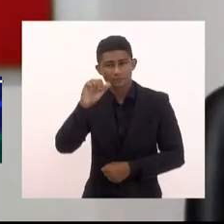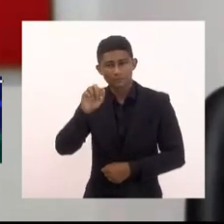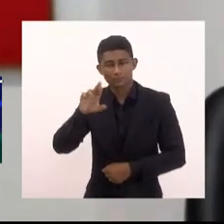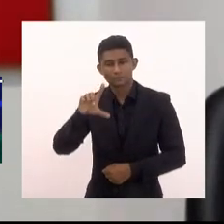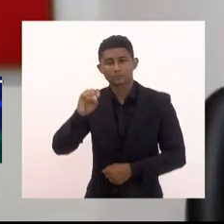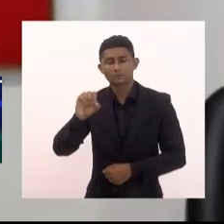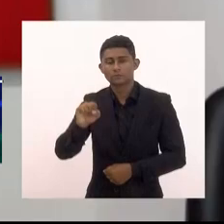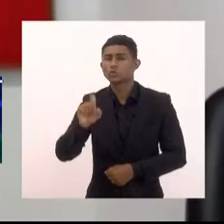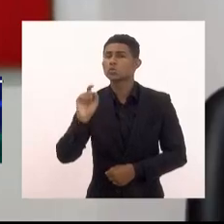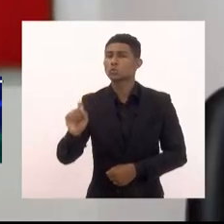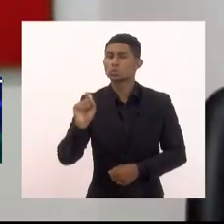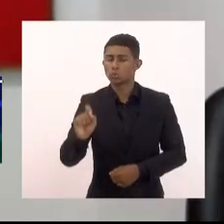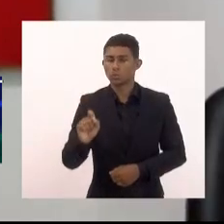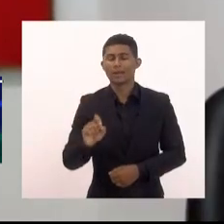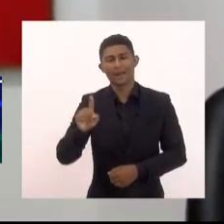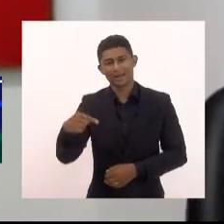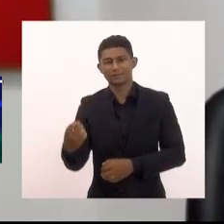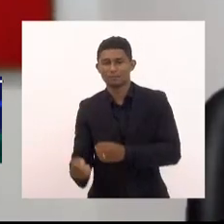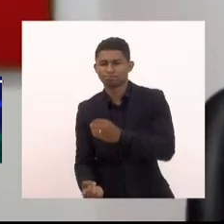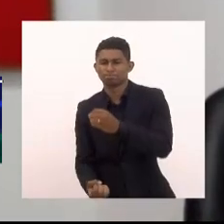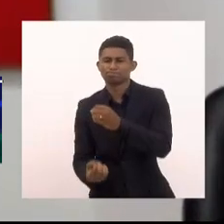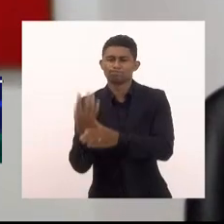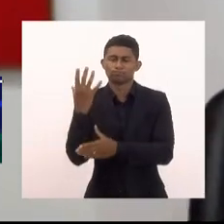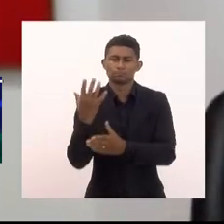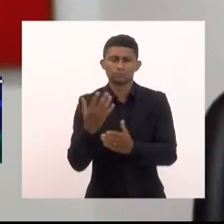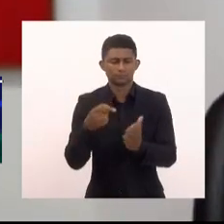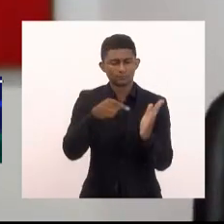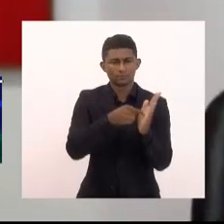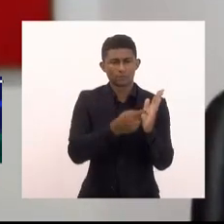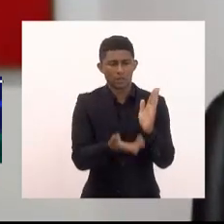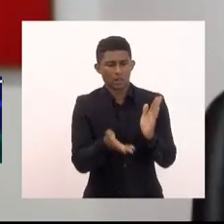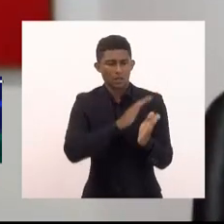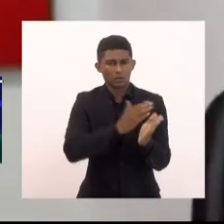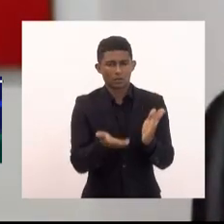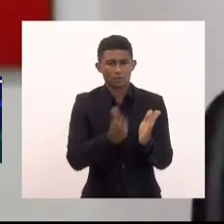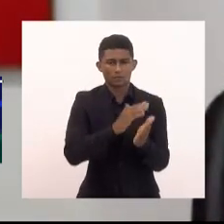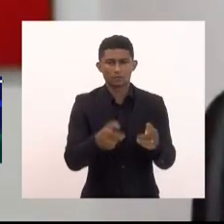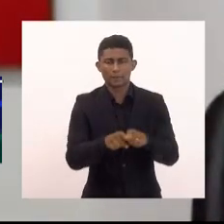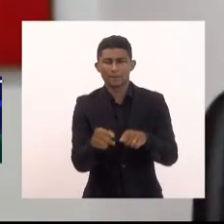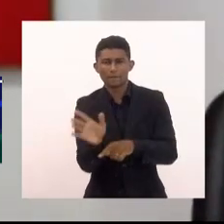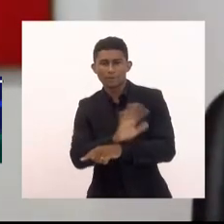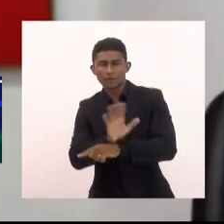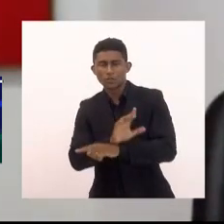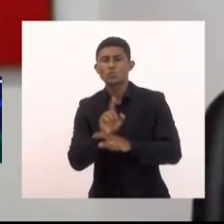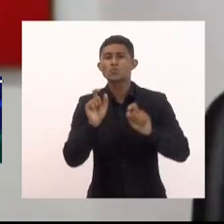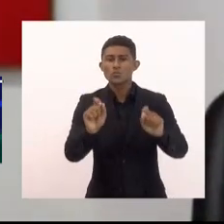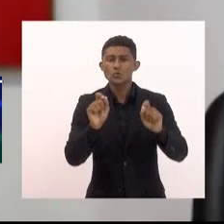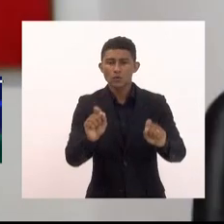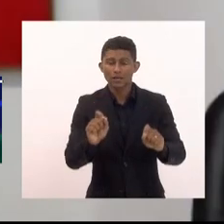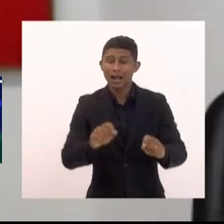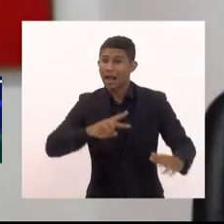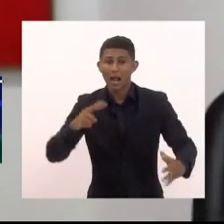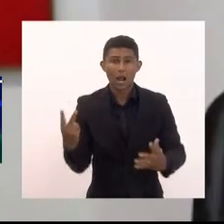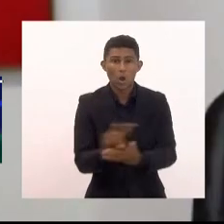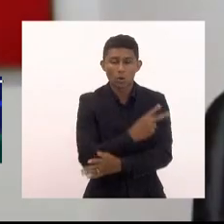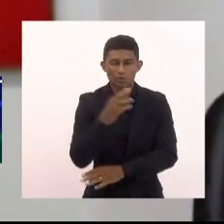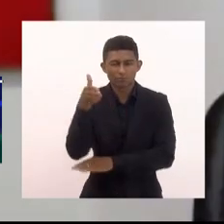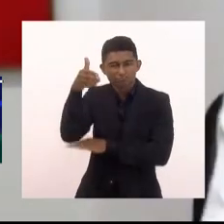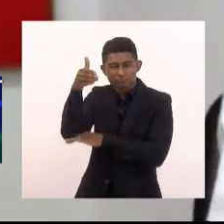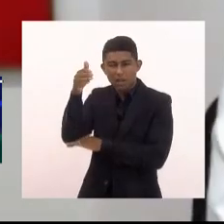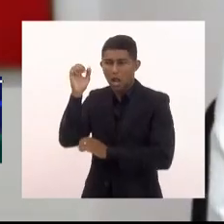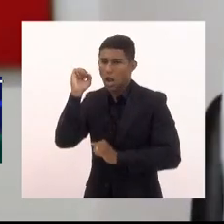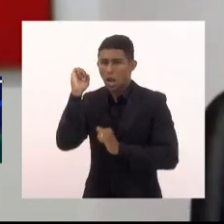a criação de cartilhas, de cartilha e vídeo com cuidados em caso de incêndio em estabelecimento de hospedagem e da outras